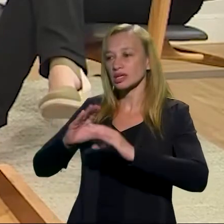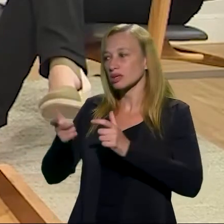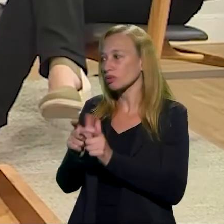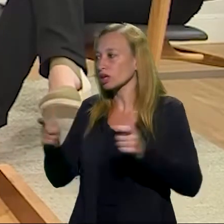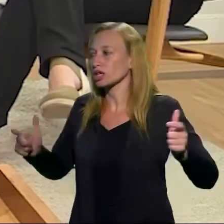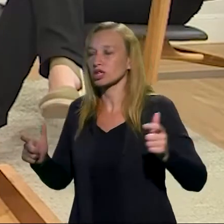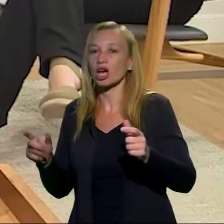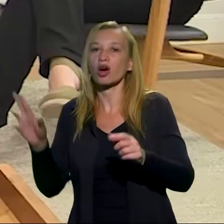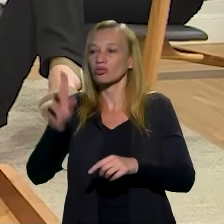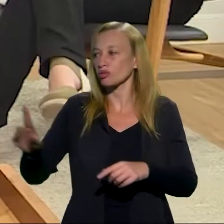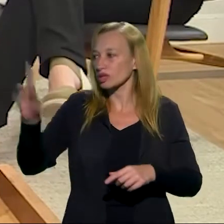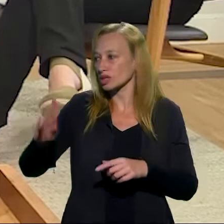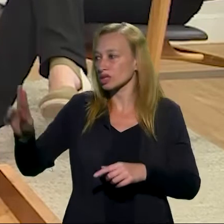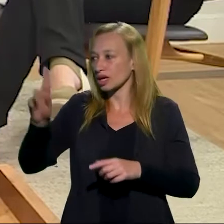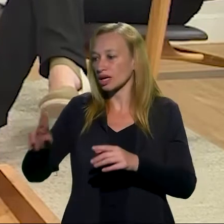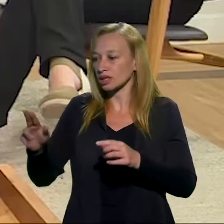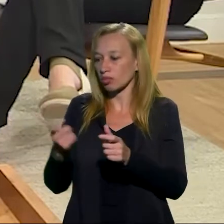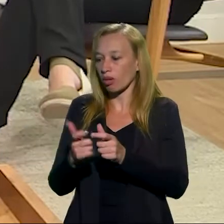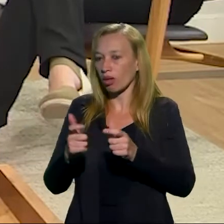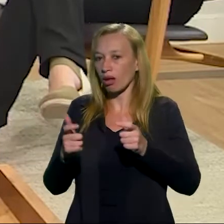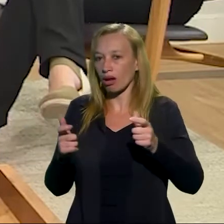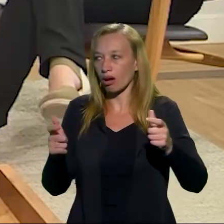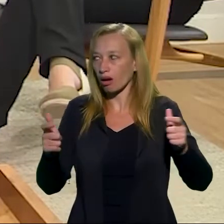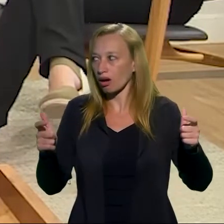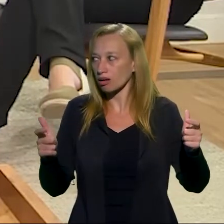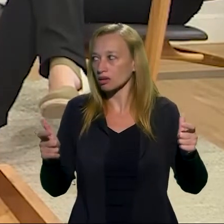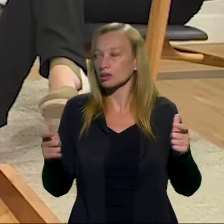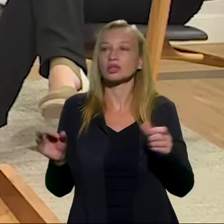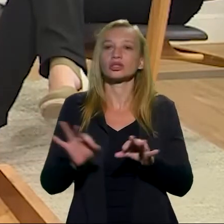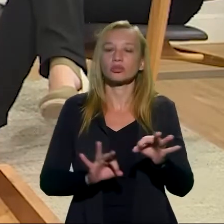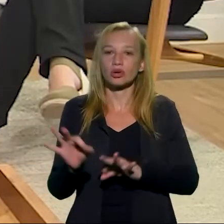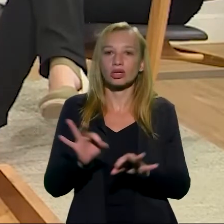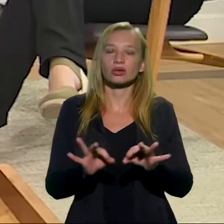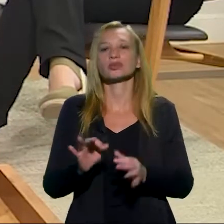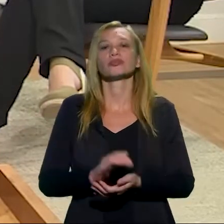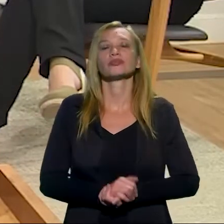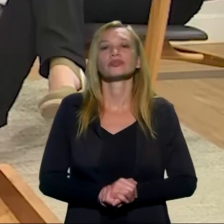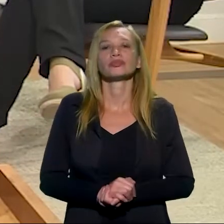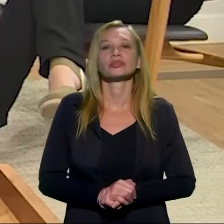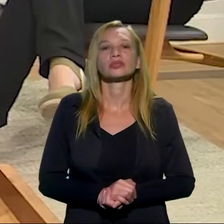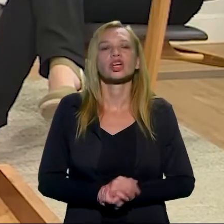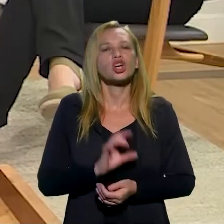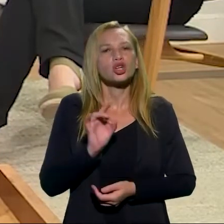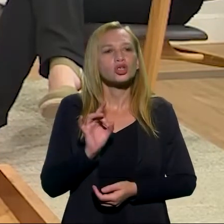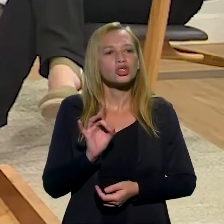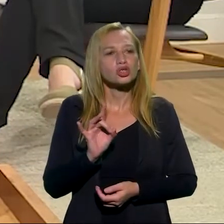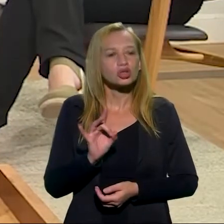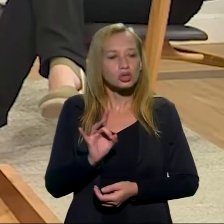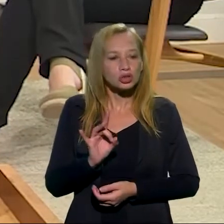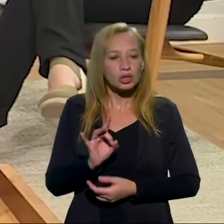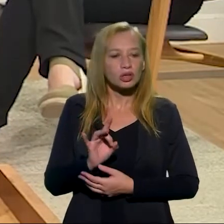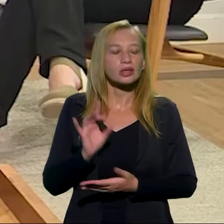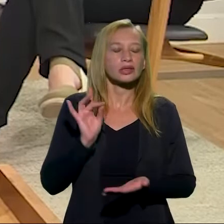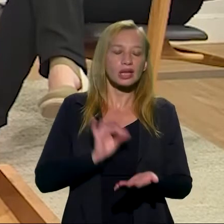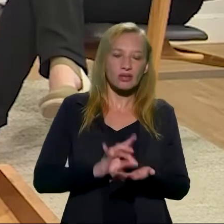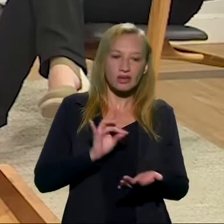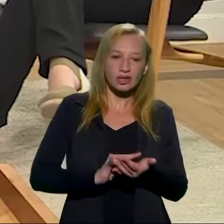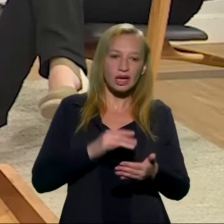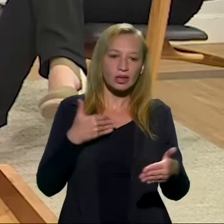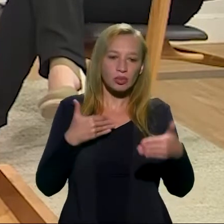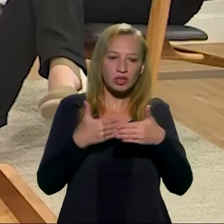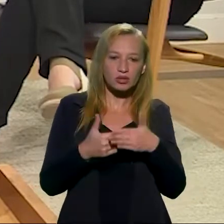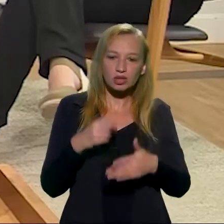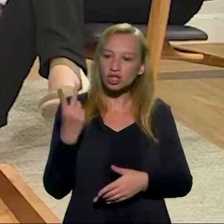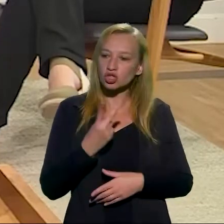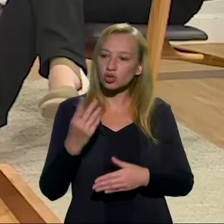imediatismo maior, e a universidade tem um tempo mais alongado para os seus programas de pós-graduação, etc. Mas só testando e, na